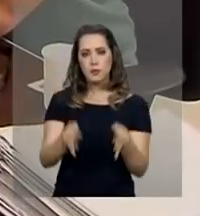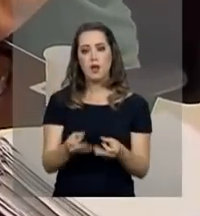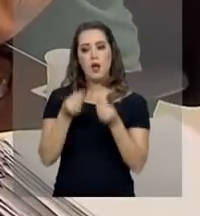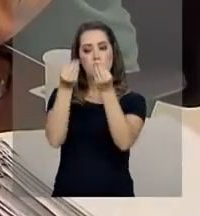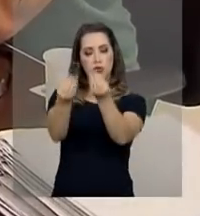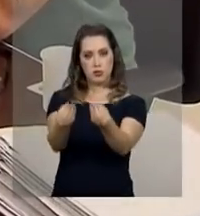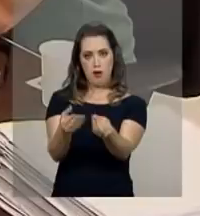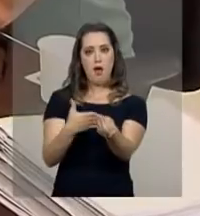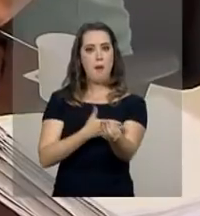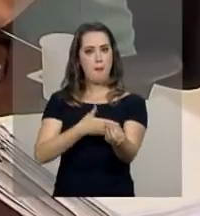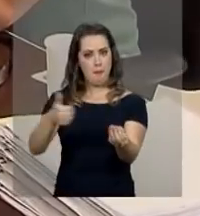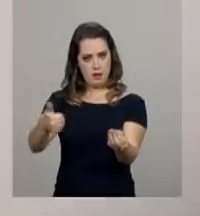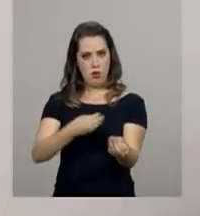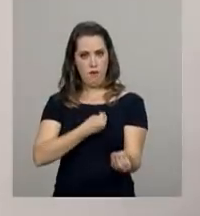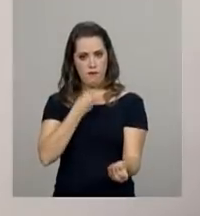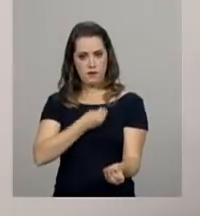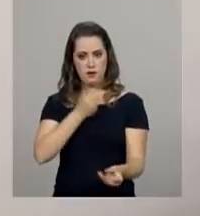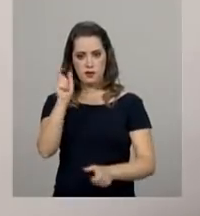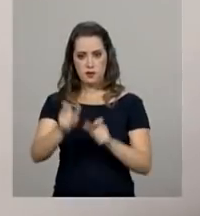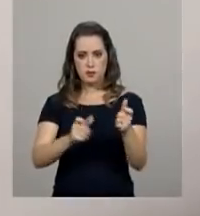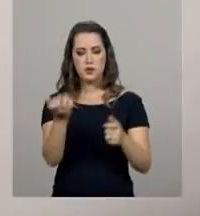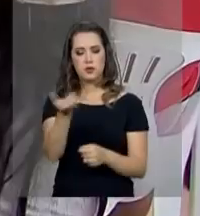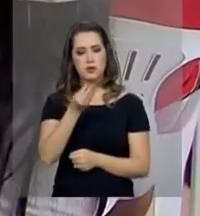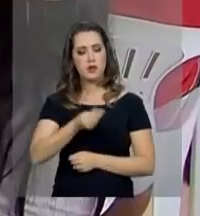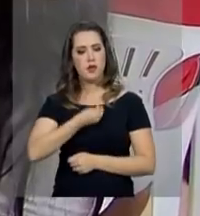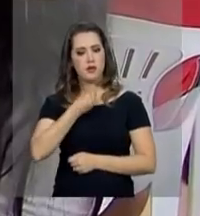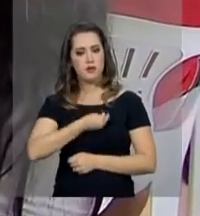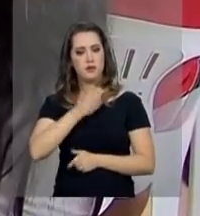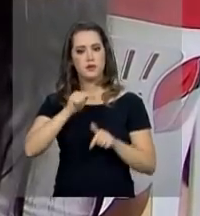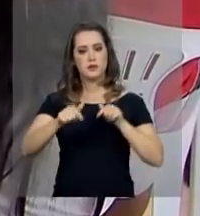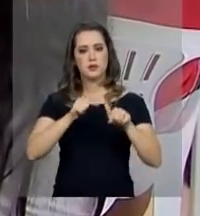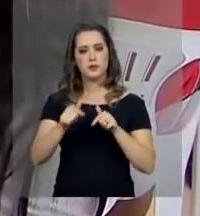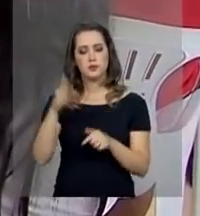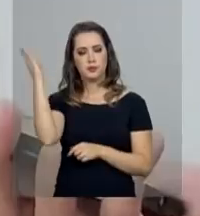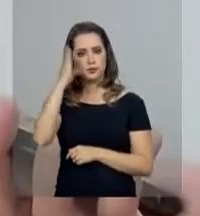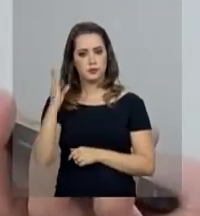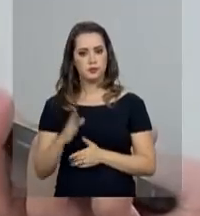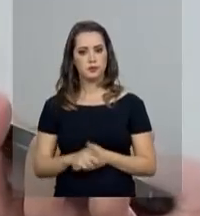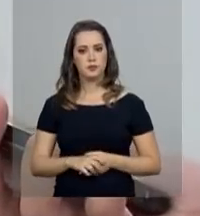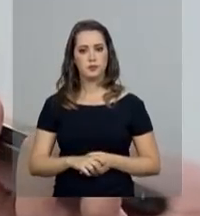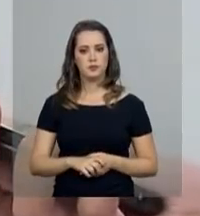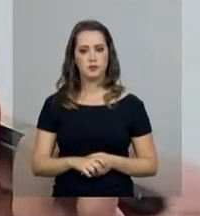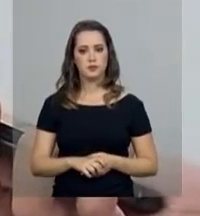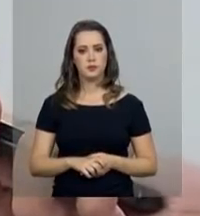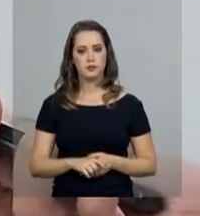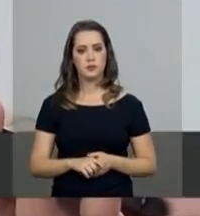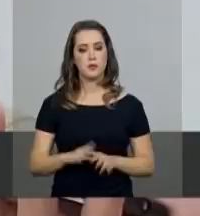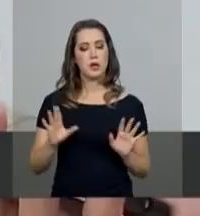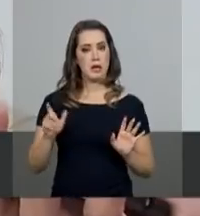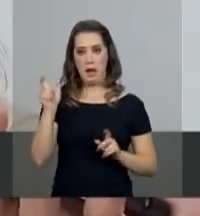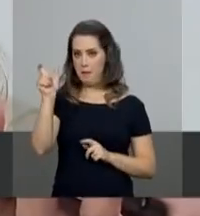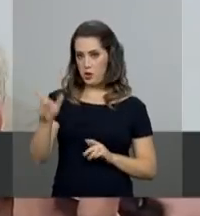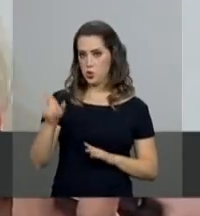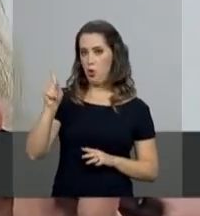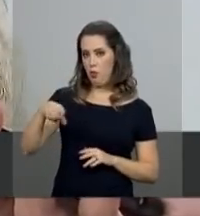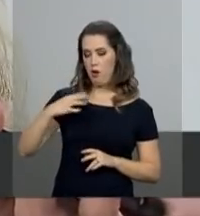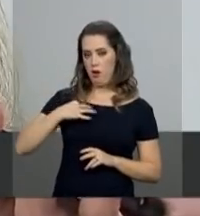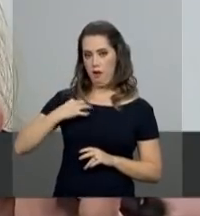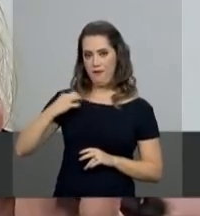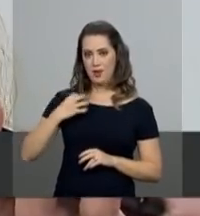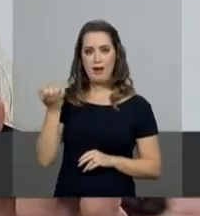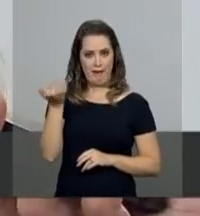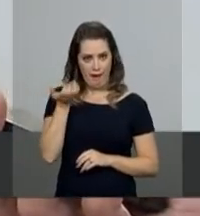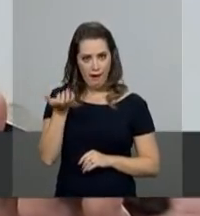dar melhores condições aos que querem viver e trabalhar no Brasil. Ele é voluntário, a pessoa ela vai se